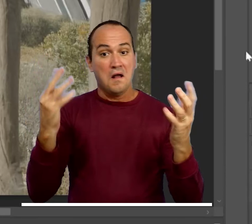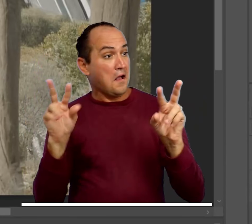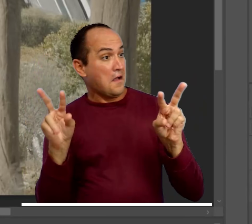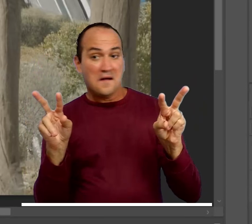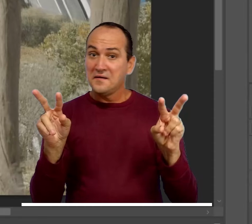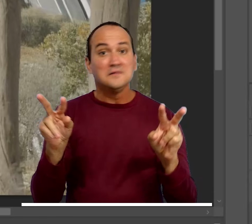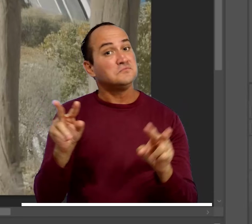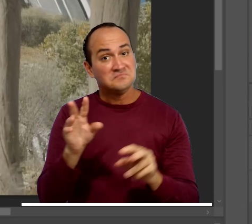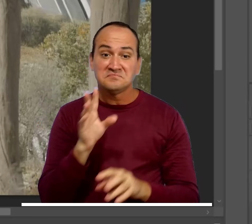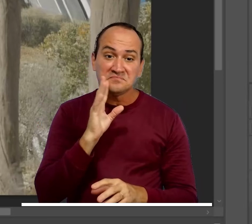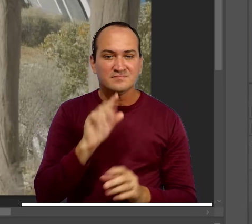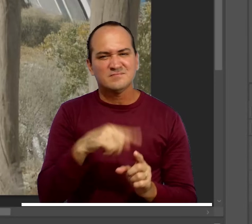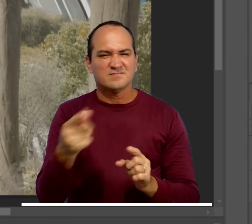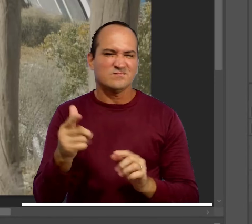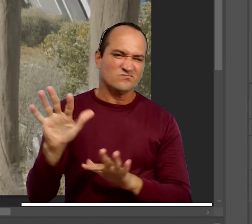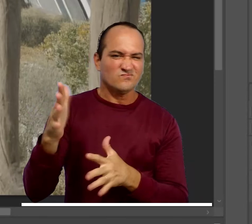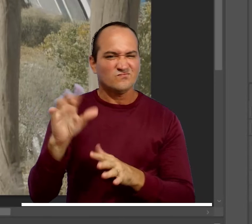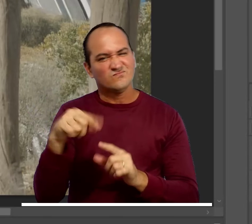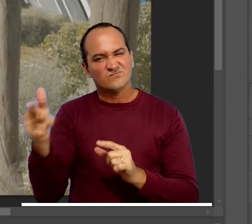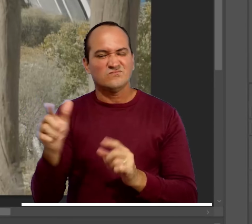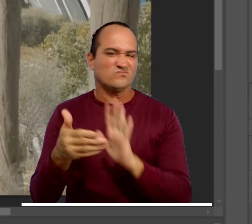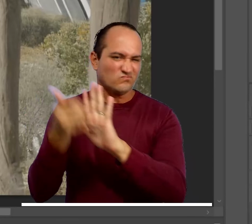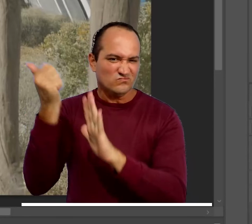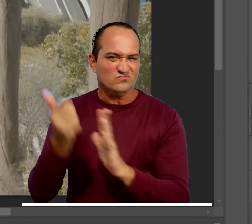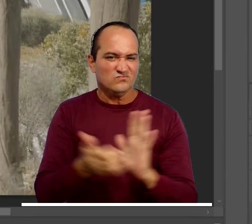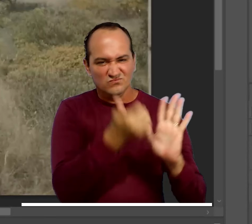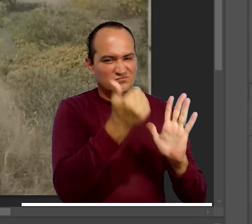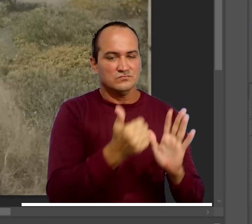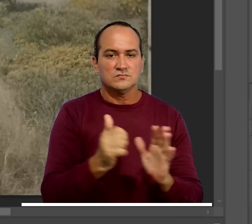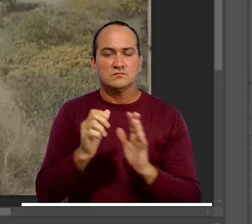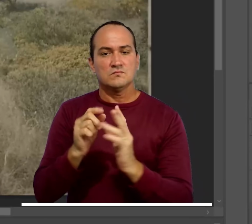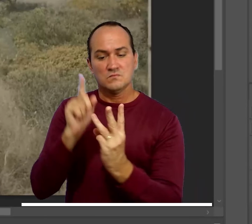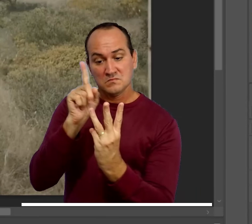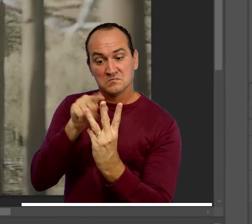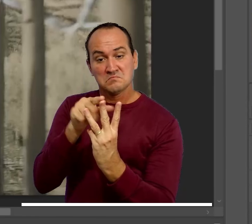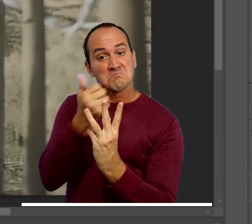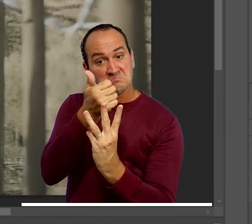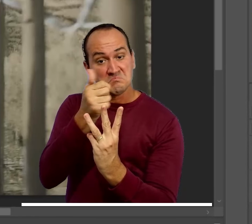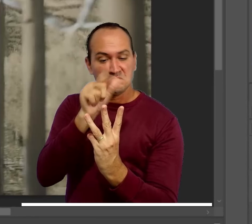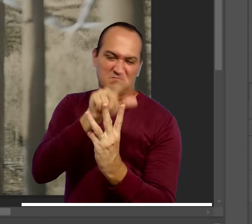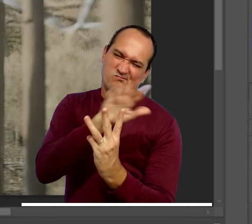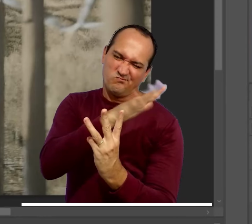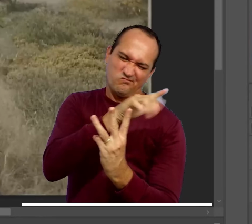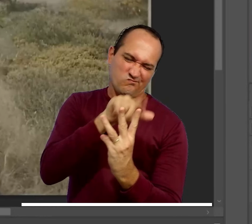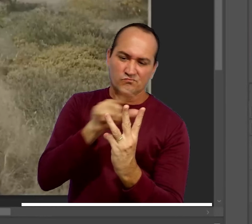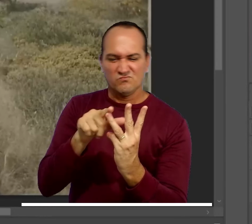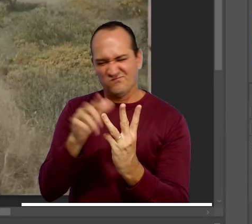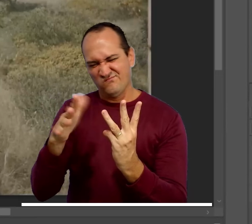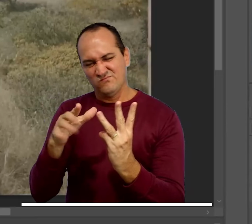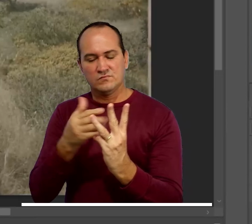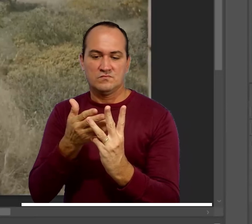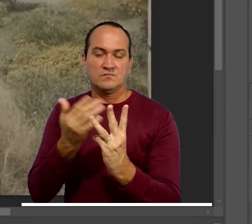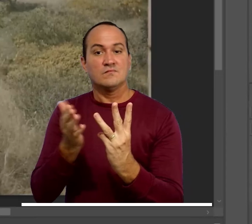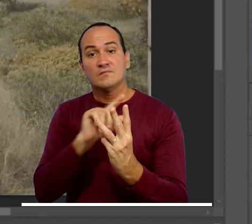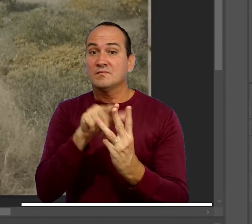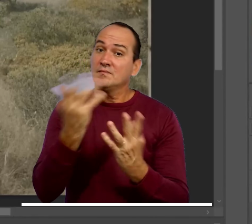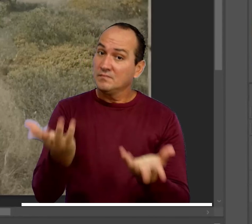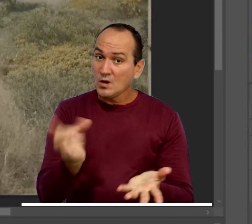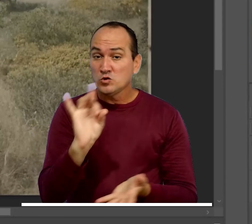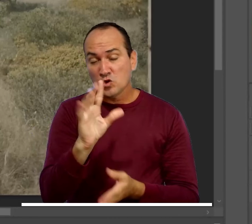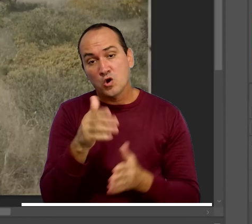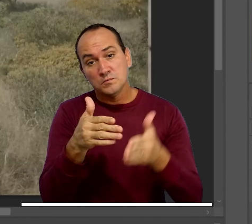possibilidade aqui, já não gostei tanto. Eu vou excluir aqui as duas que eu não gostei de jeito nenhum, tá? Essa aqui e essa aqui. Essa outra aqui eu